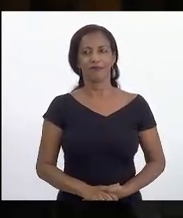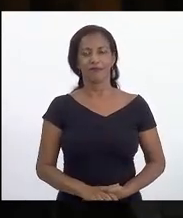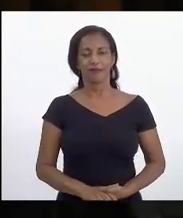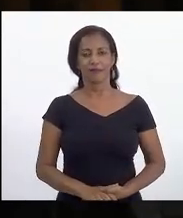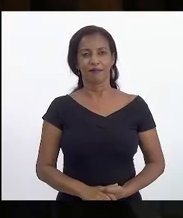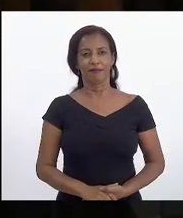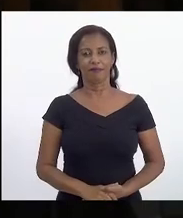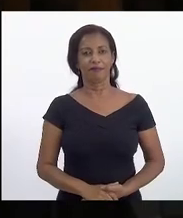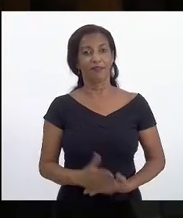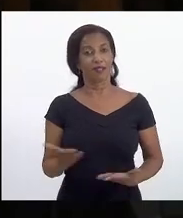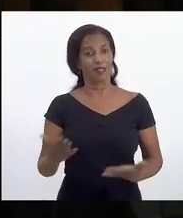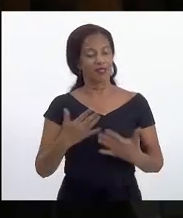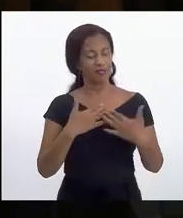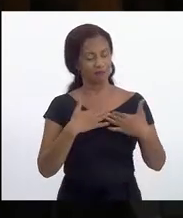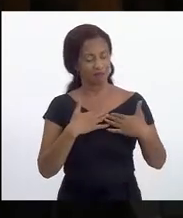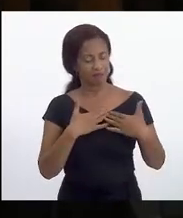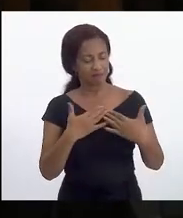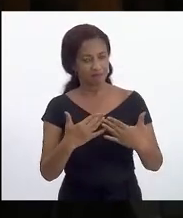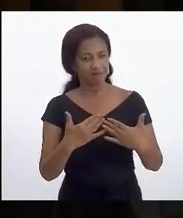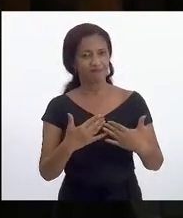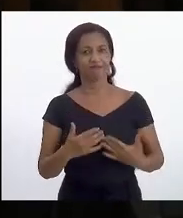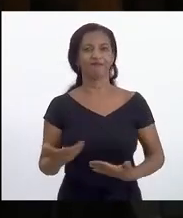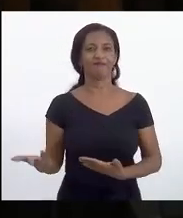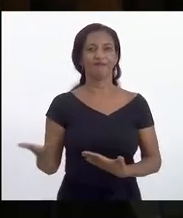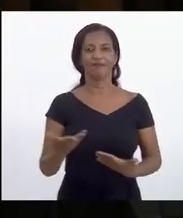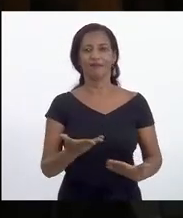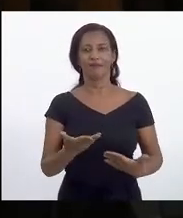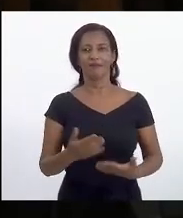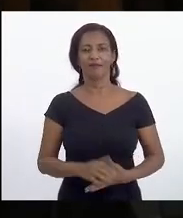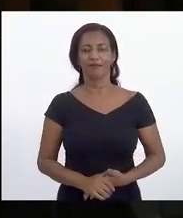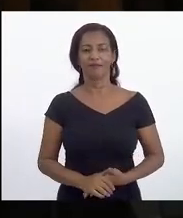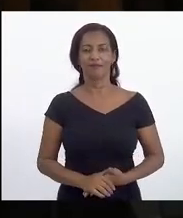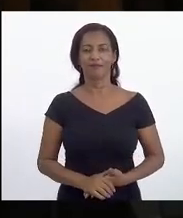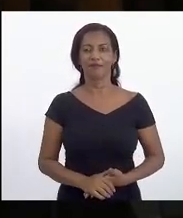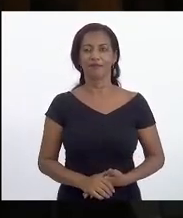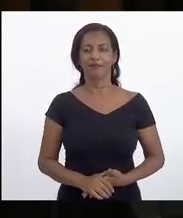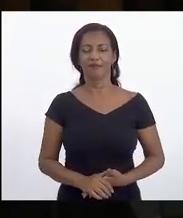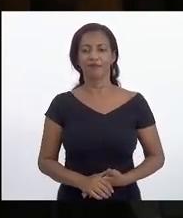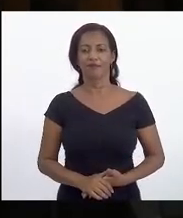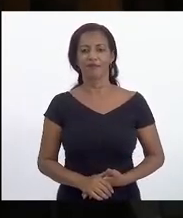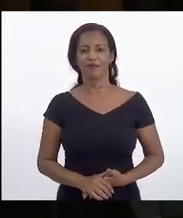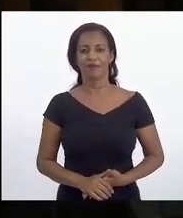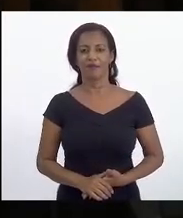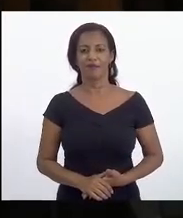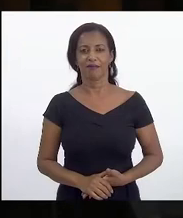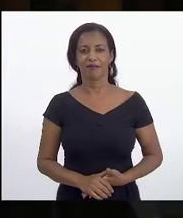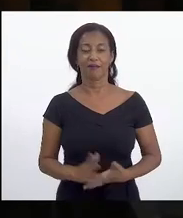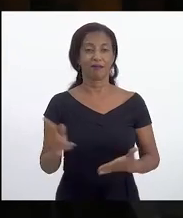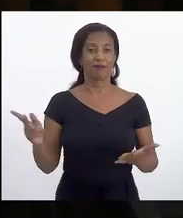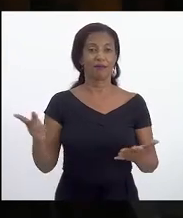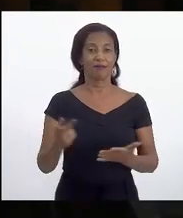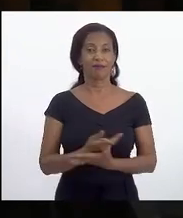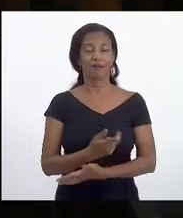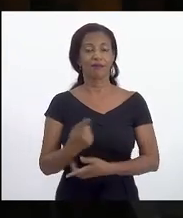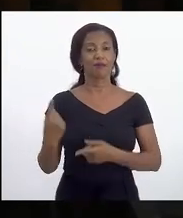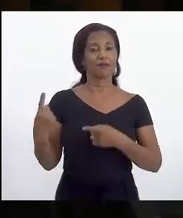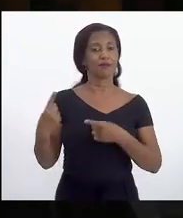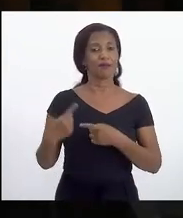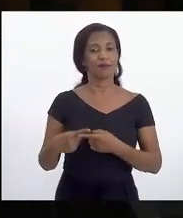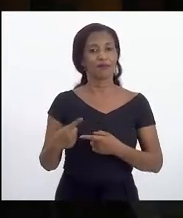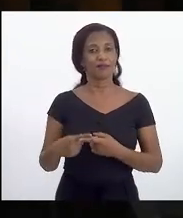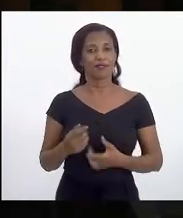Oi e essa saudação vem exatamente por quê